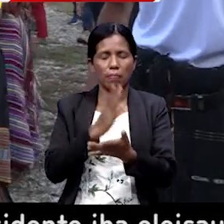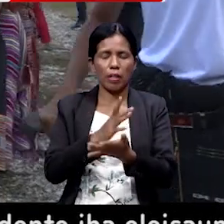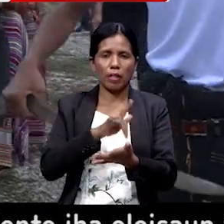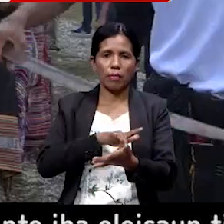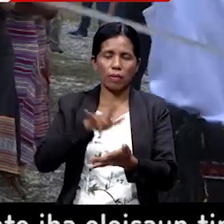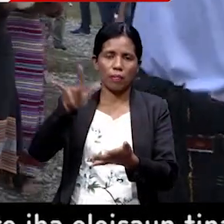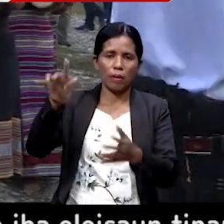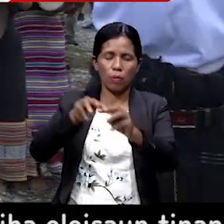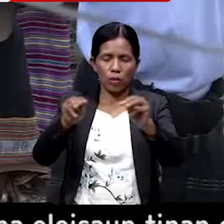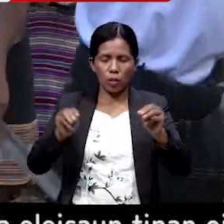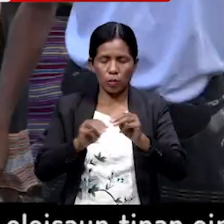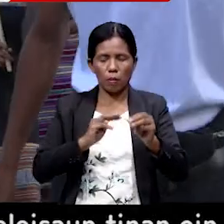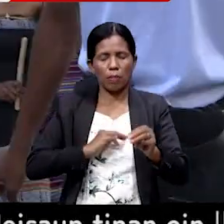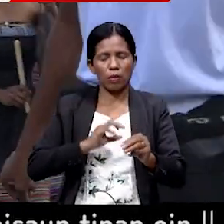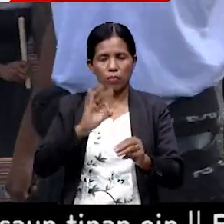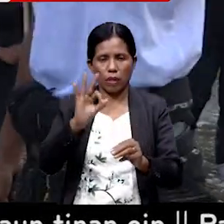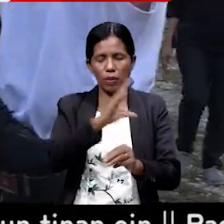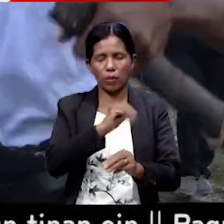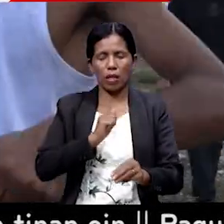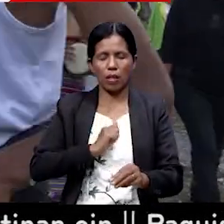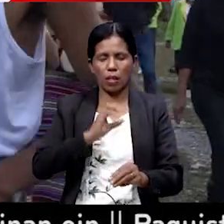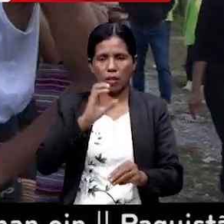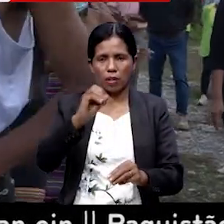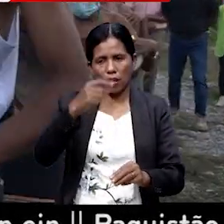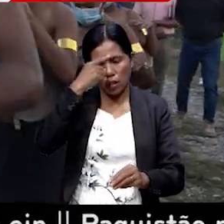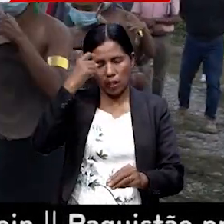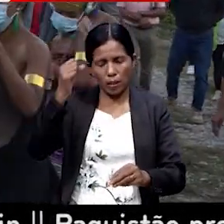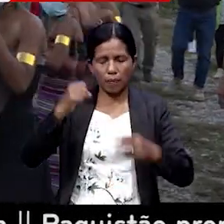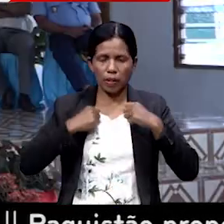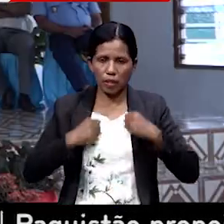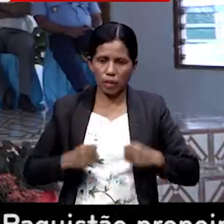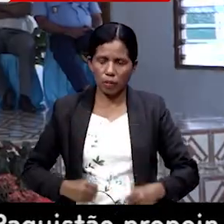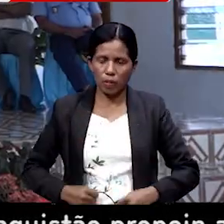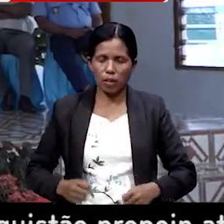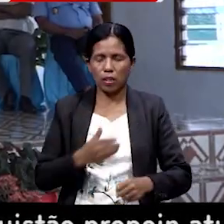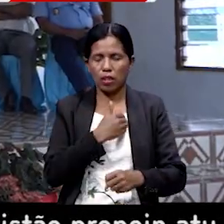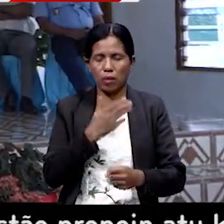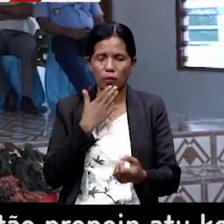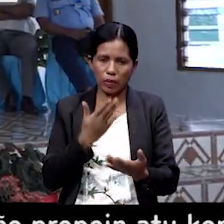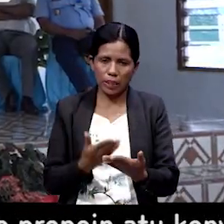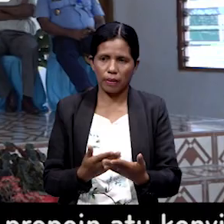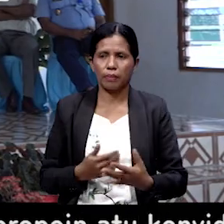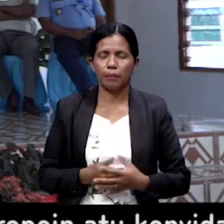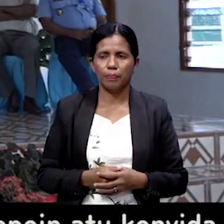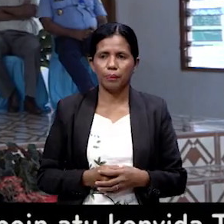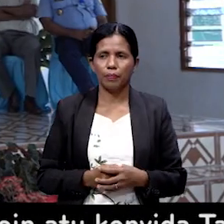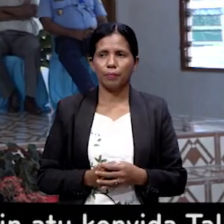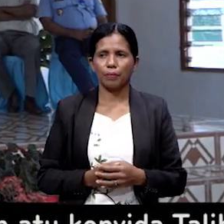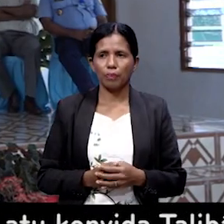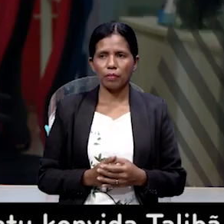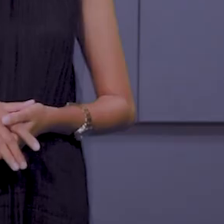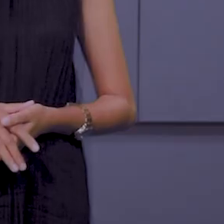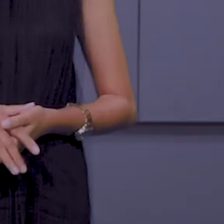ba município Manufahi no Ainaru, tamba condição saúde la permite. Bem-vinda, Ximenes,